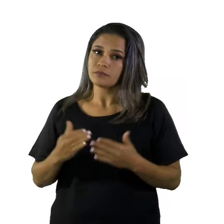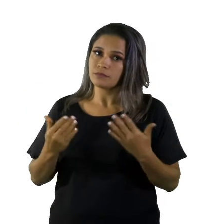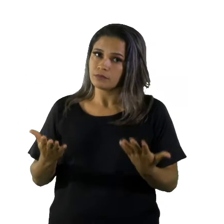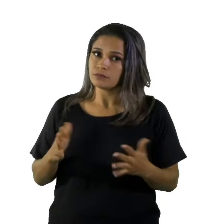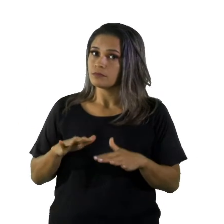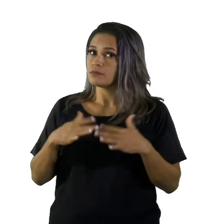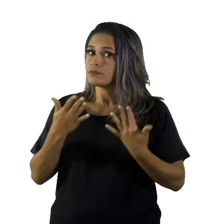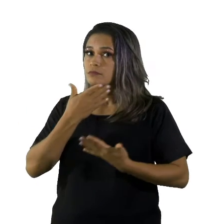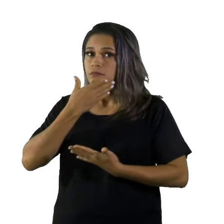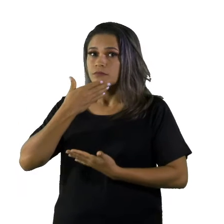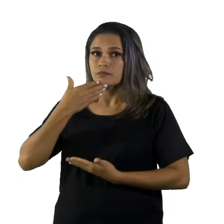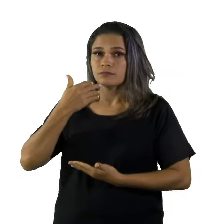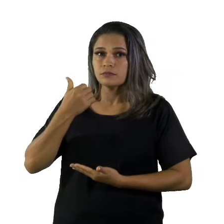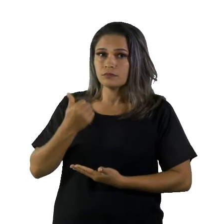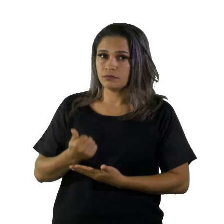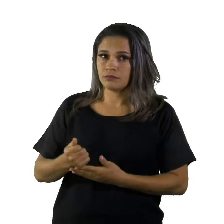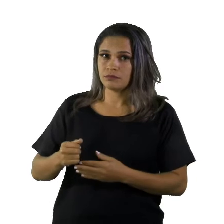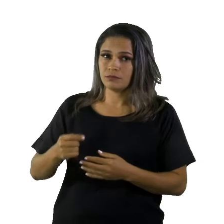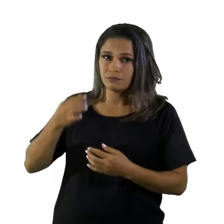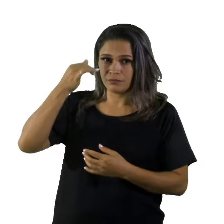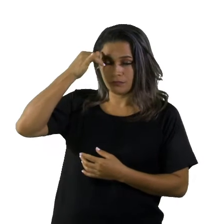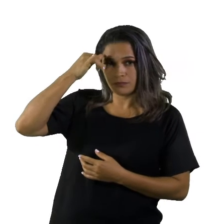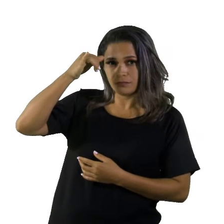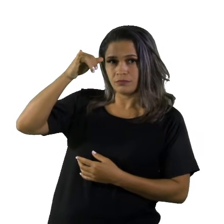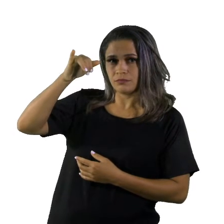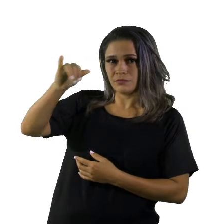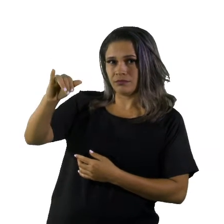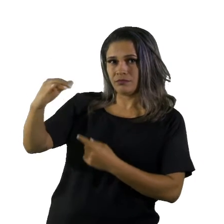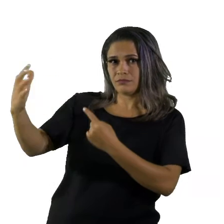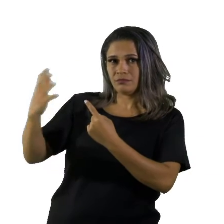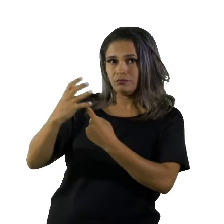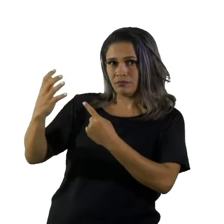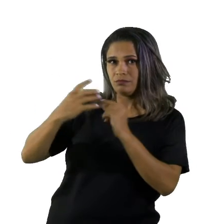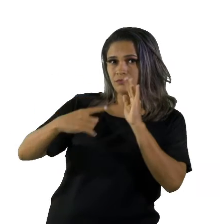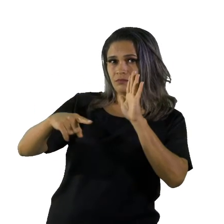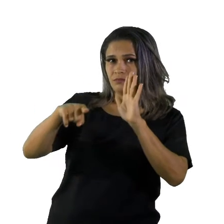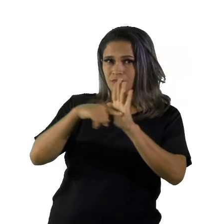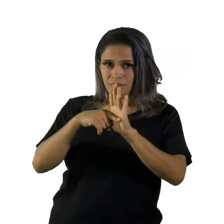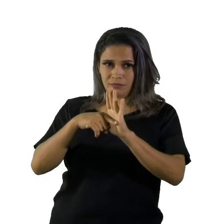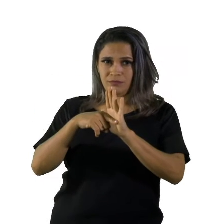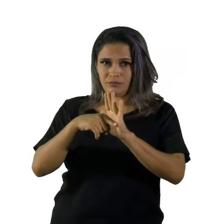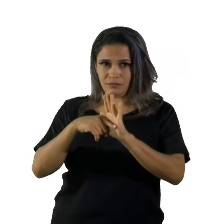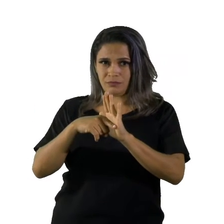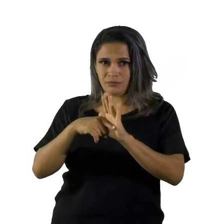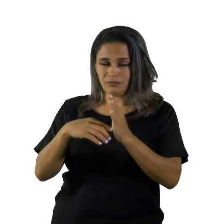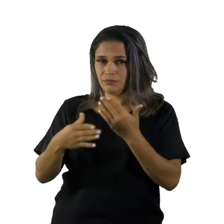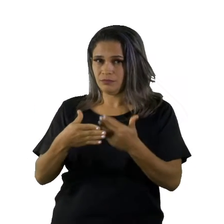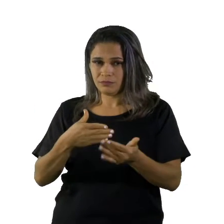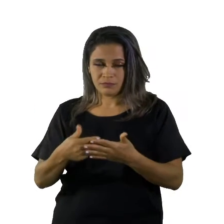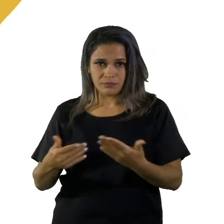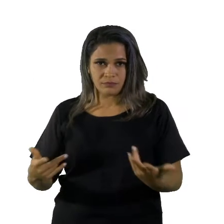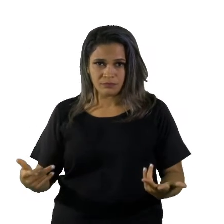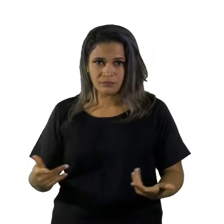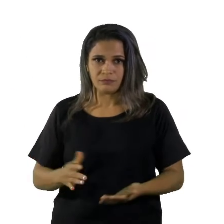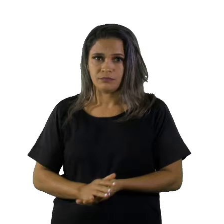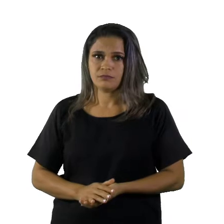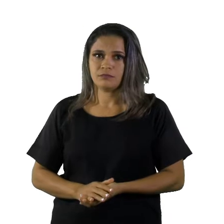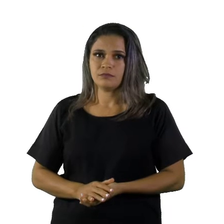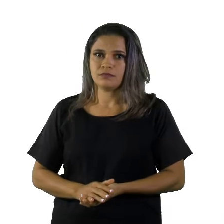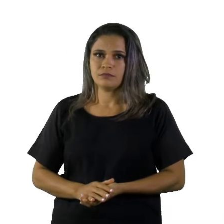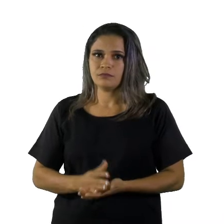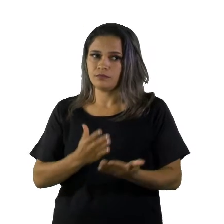melhor forma de se combater e evitar uma influência negativa, independente de como ela seja? Fala